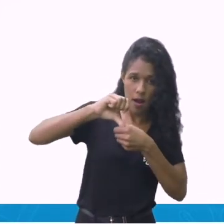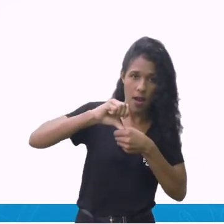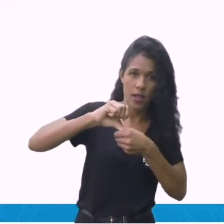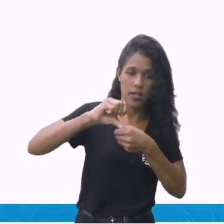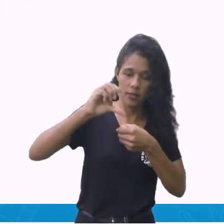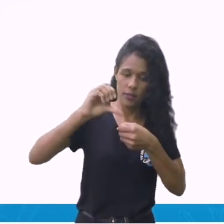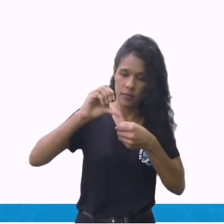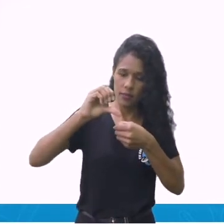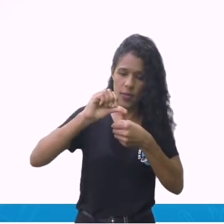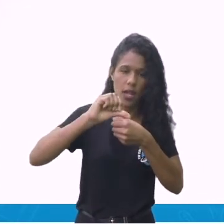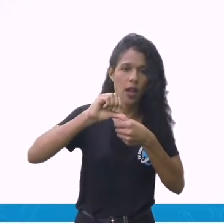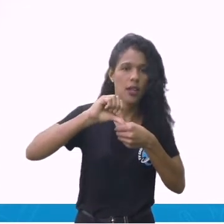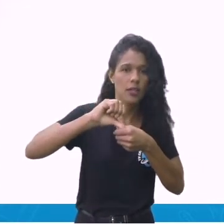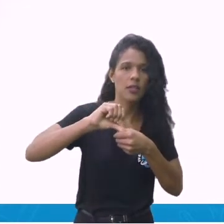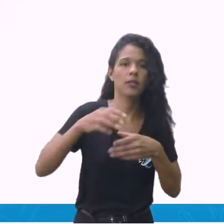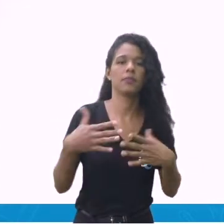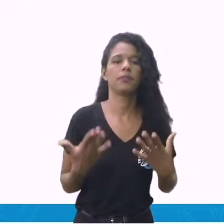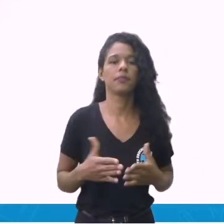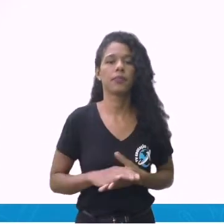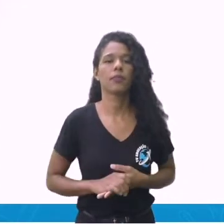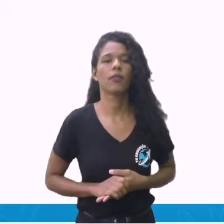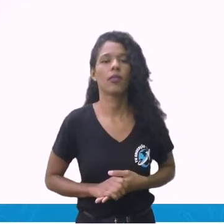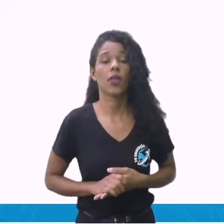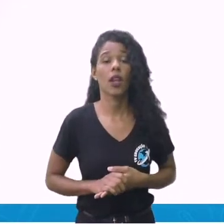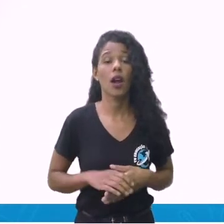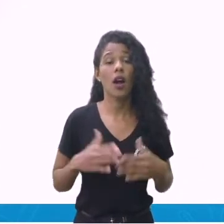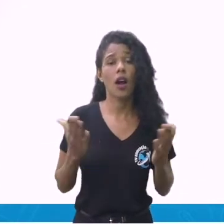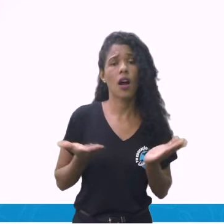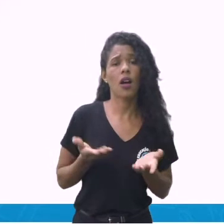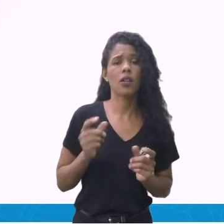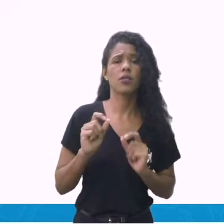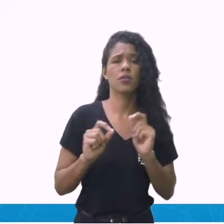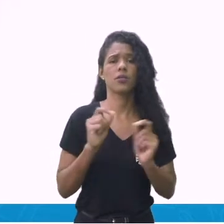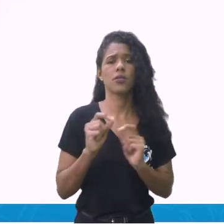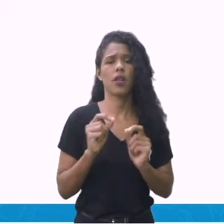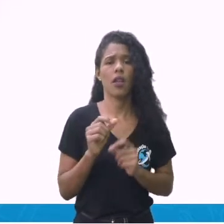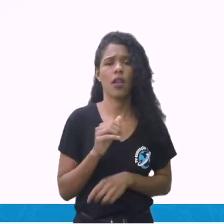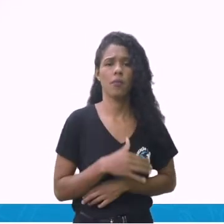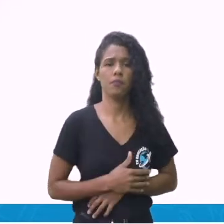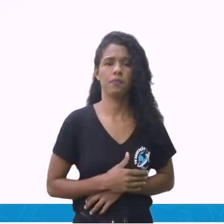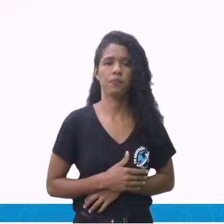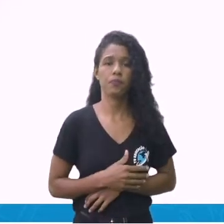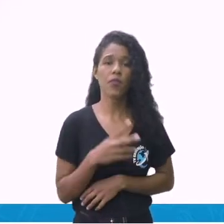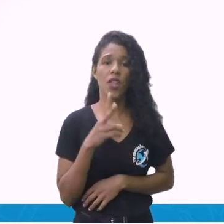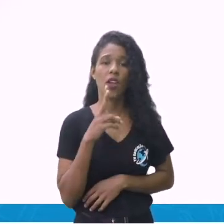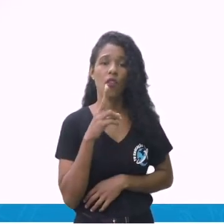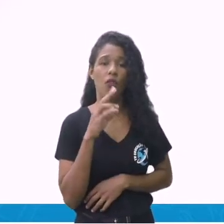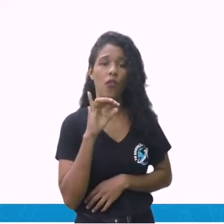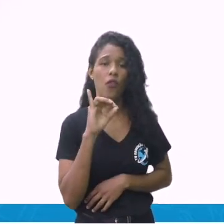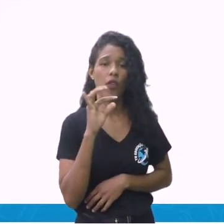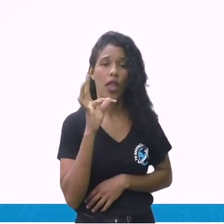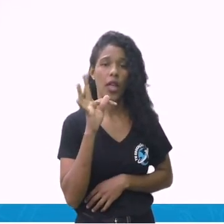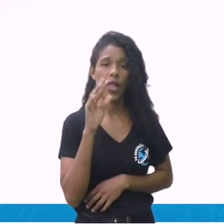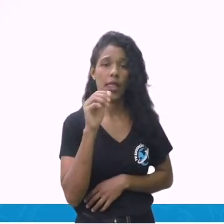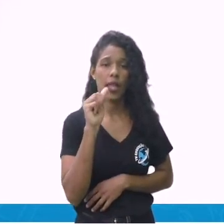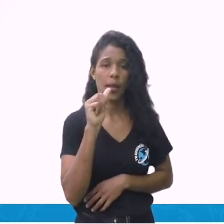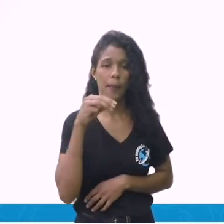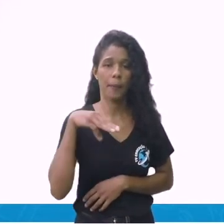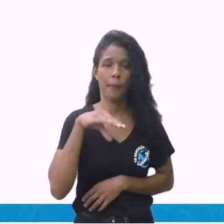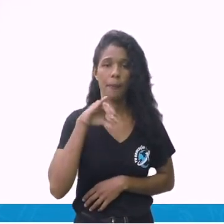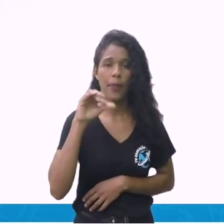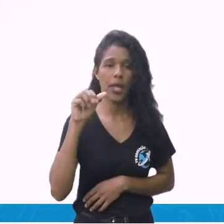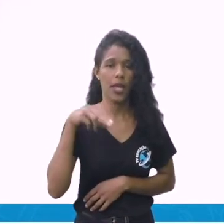E as vitaminas? Ela é responsável pelo crescimento e funcionamento adequado do